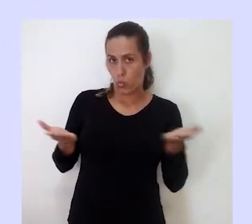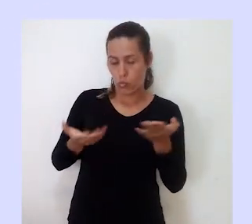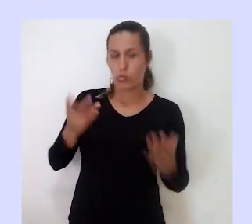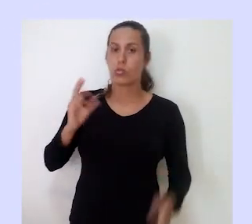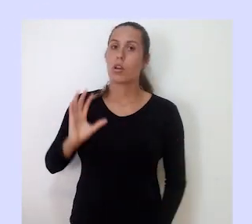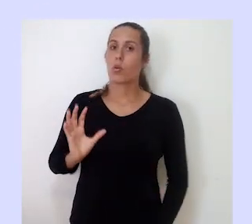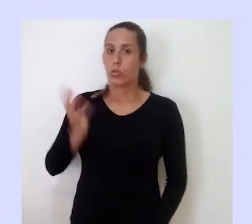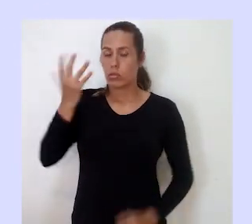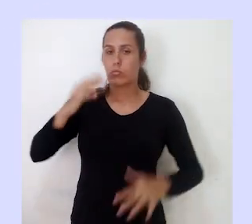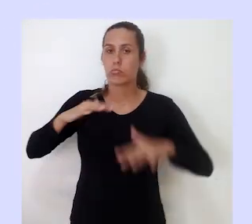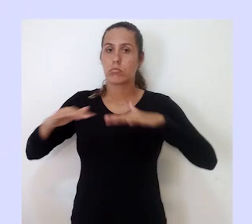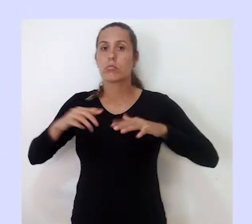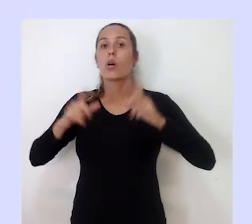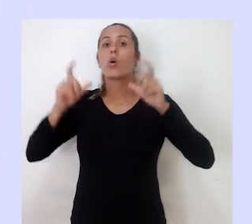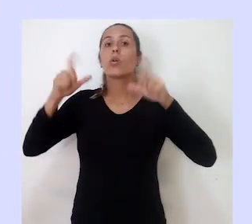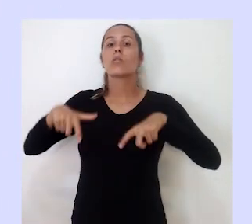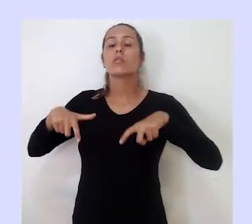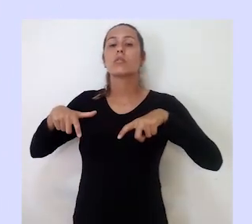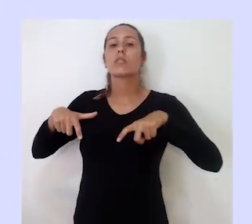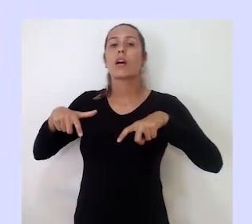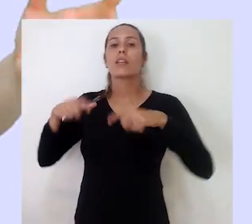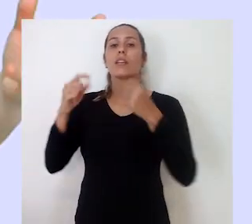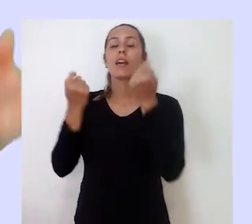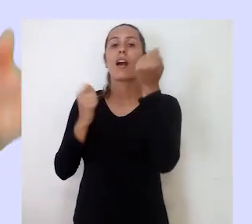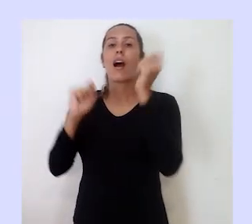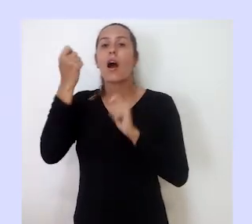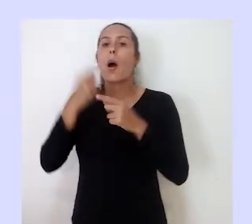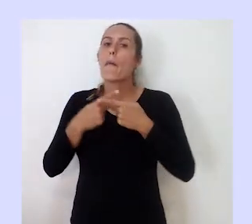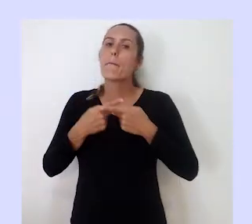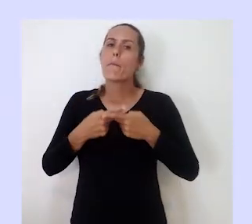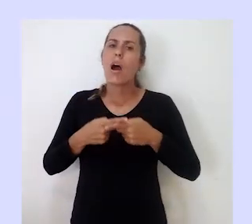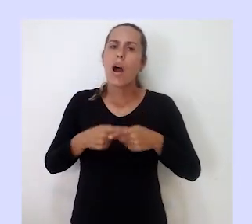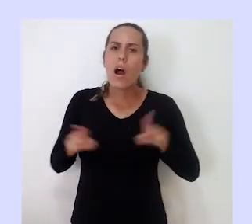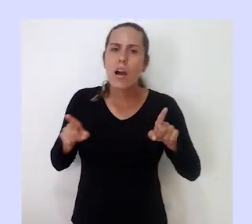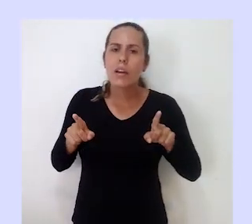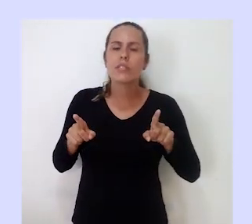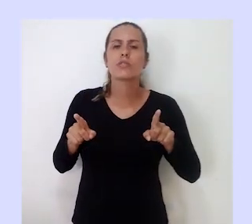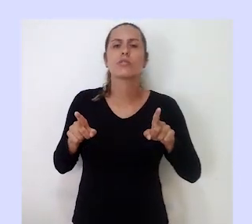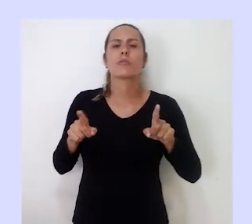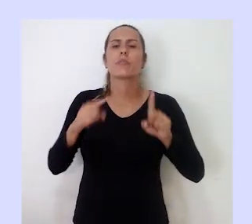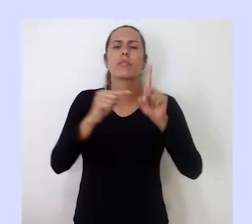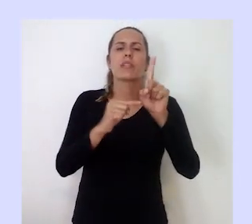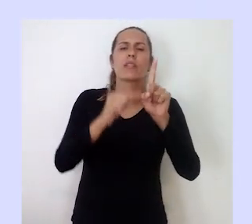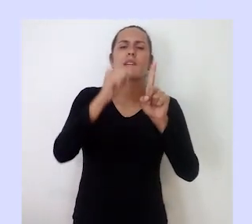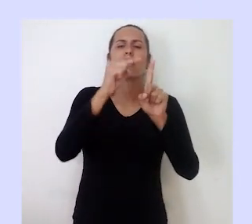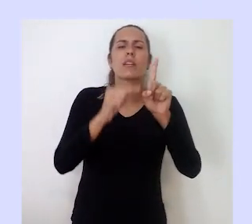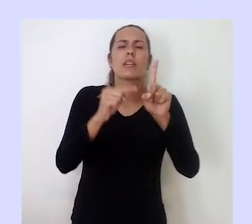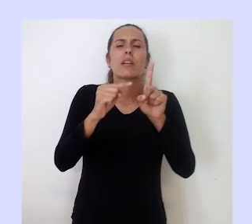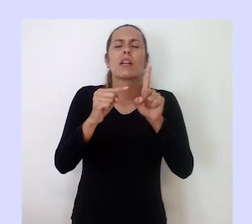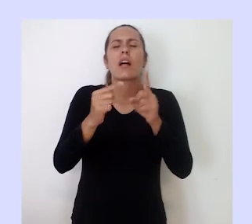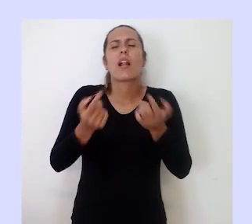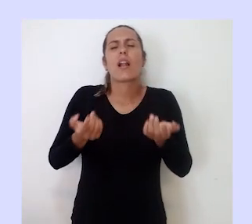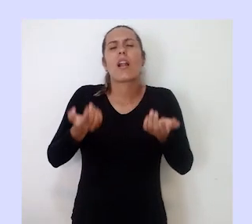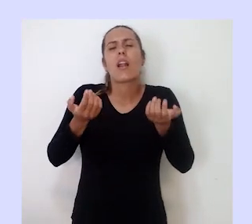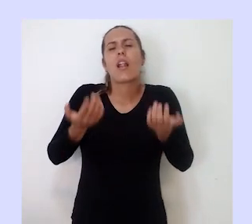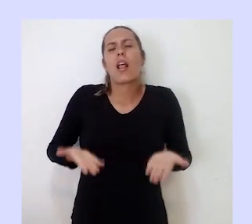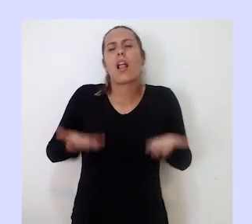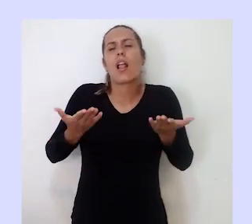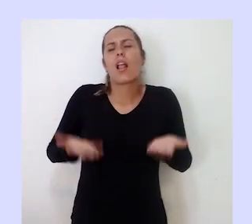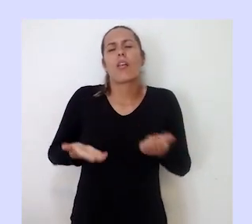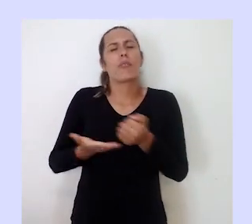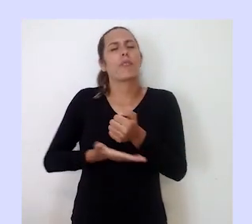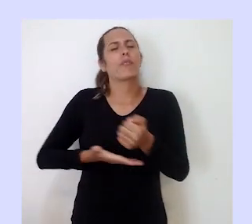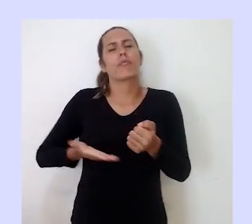mesmo teve um tremor de terra em Caruaru, mas na escala Richter ele foi um tremor de terra